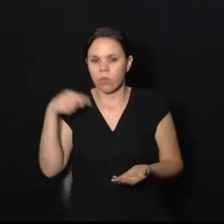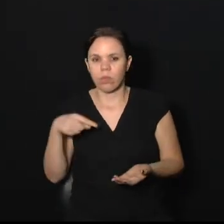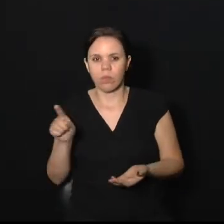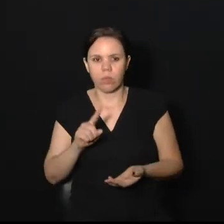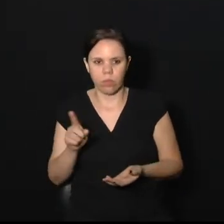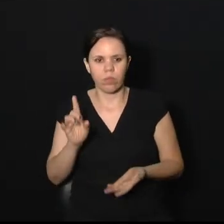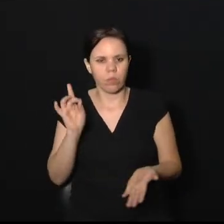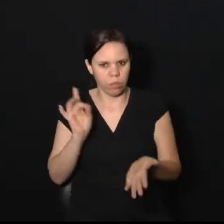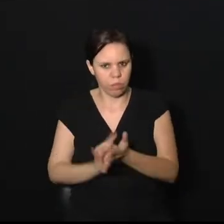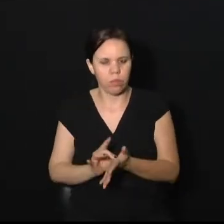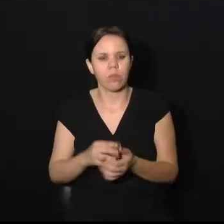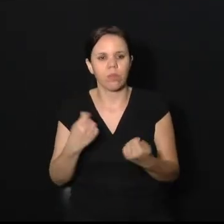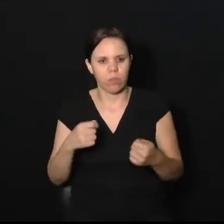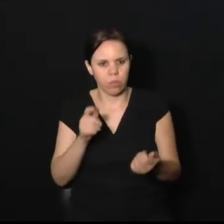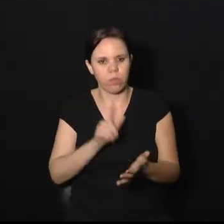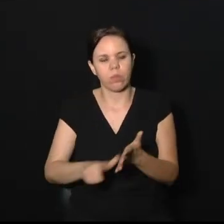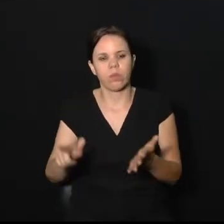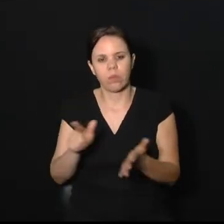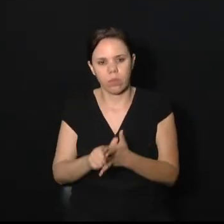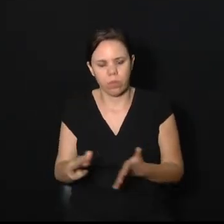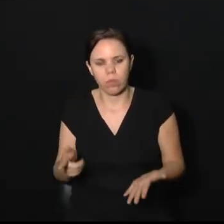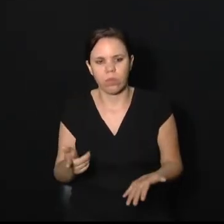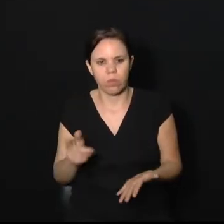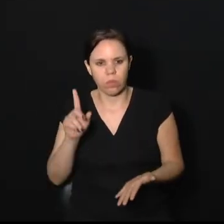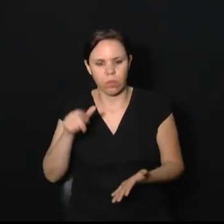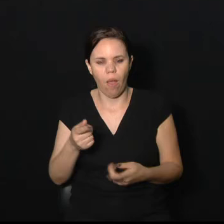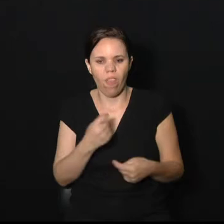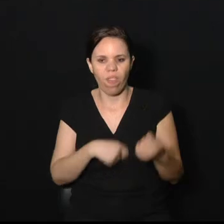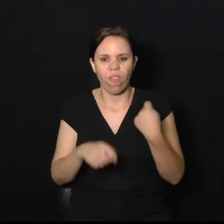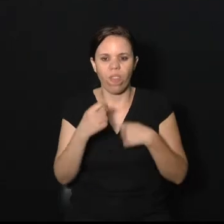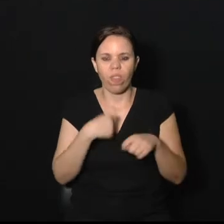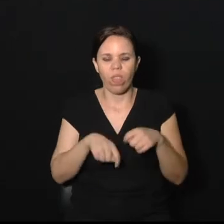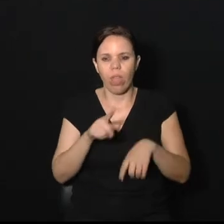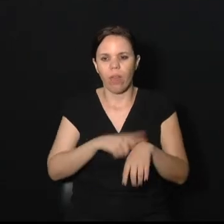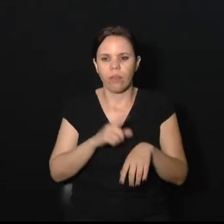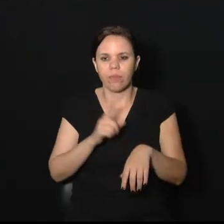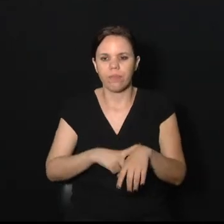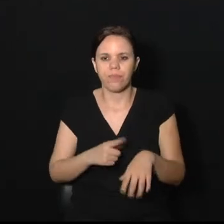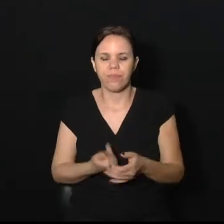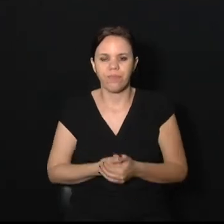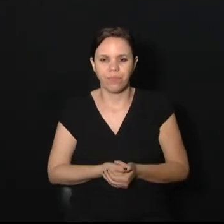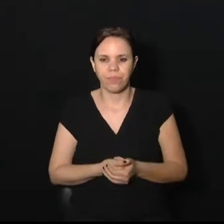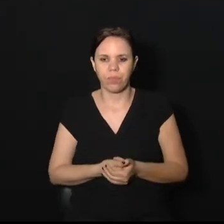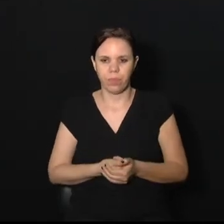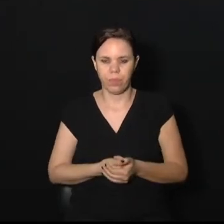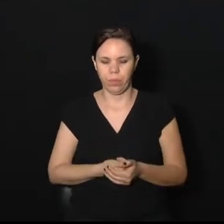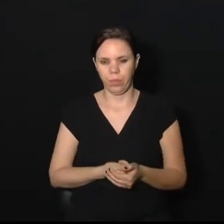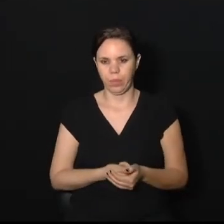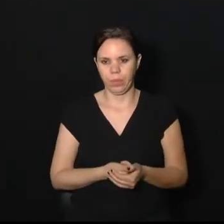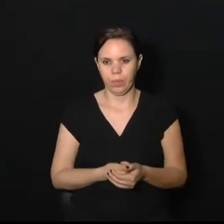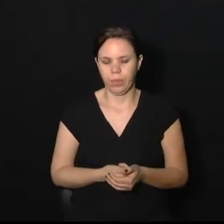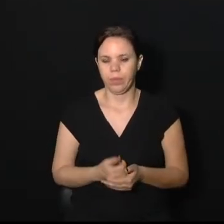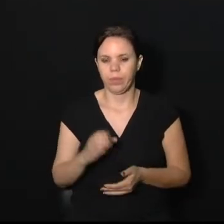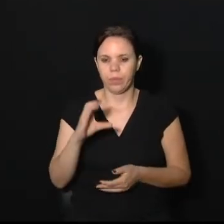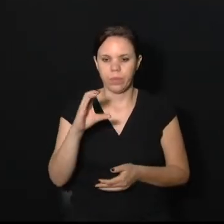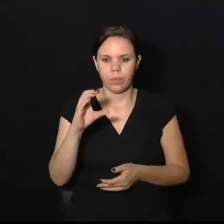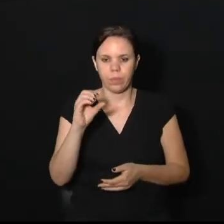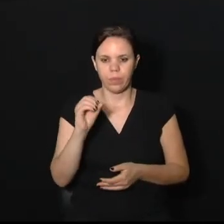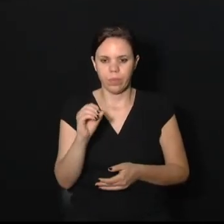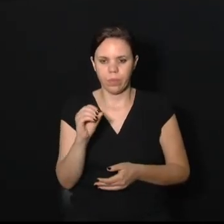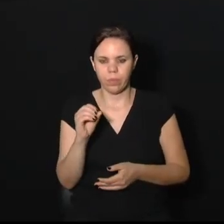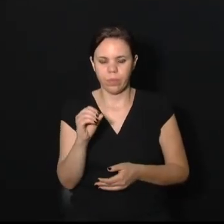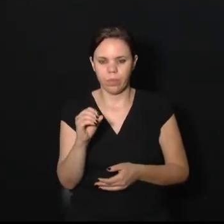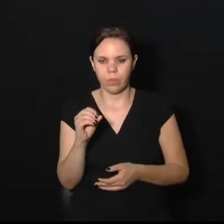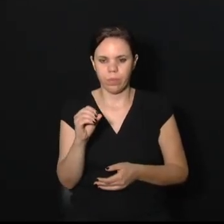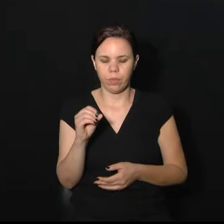que realmente precisam ser limpas. Isso gera uma economia muito grande de tempo, né, de emissão de CO2, que deixa de ser feito, porque eu não preciso passar